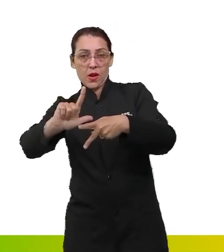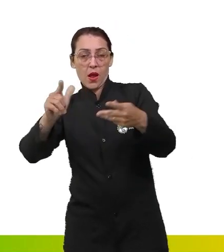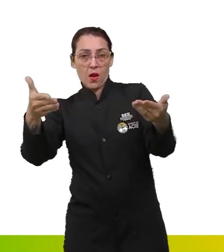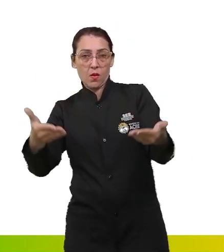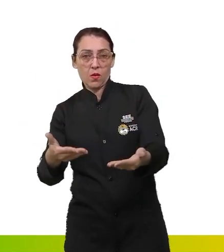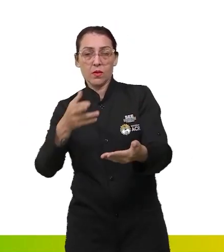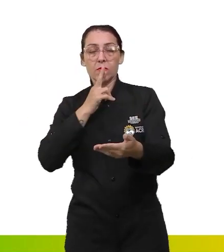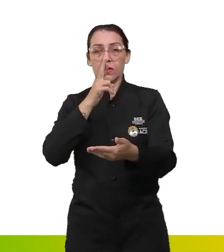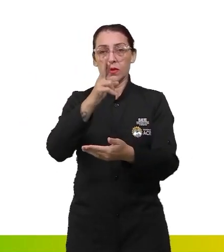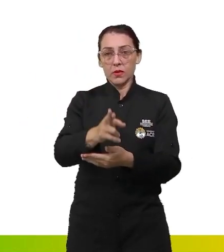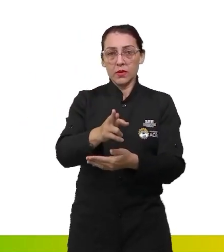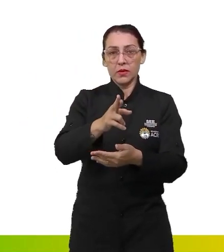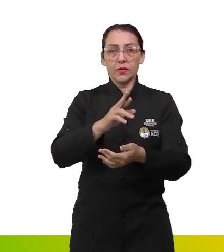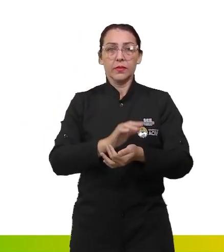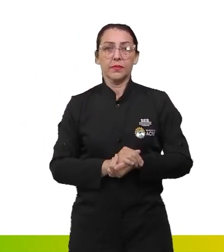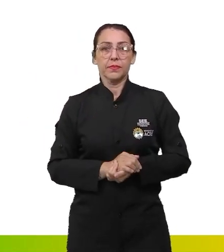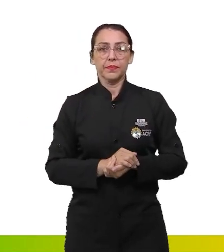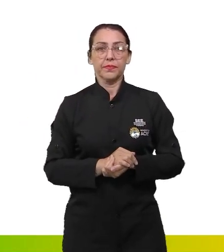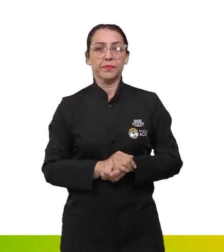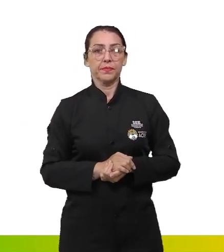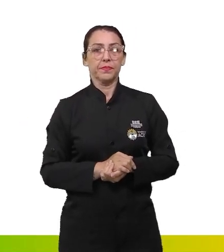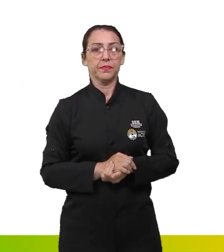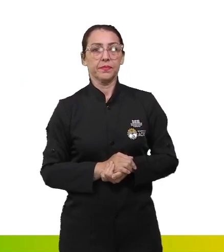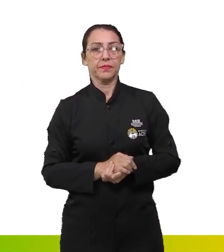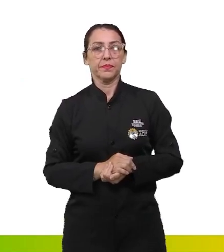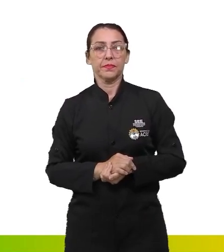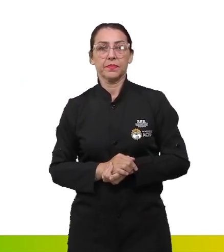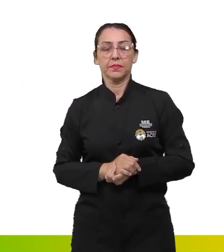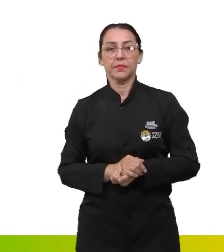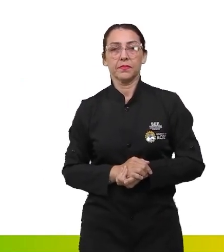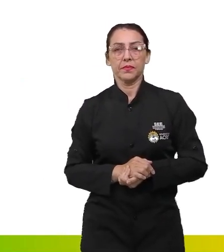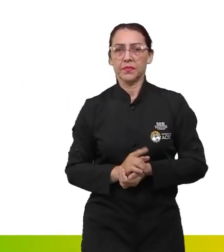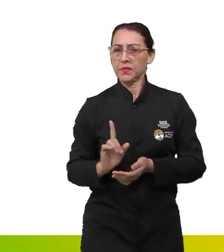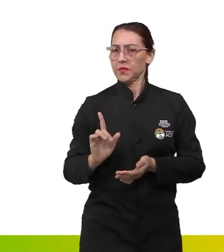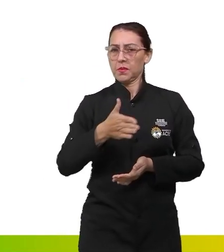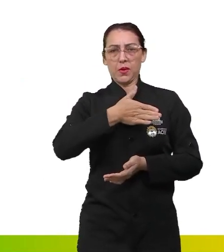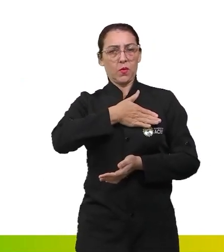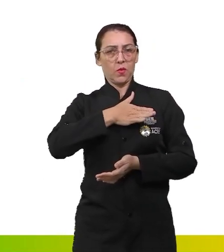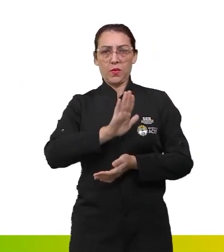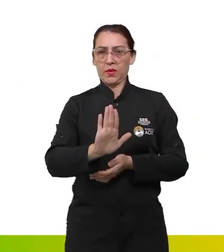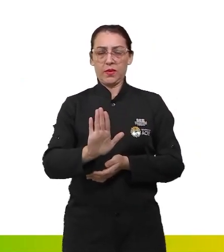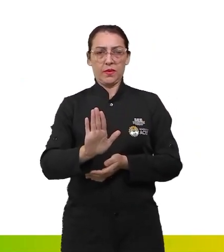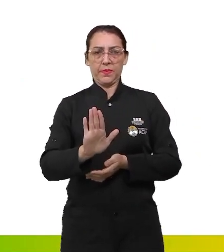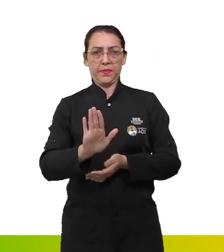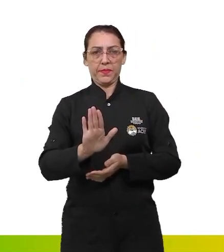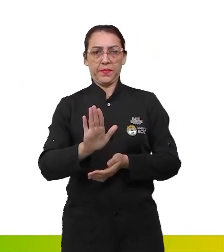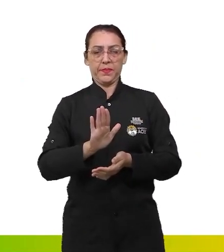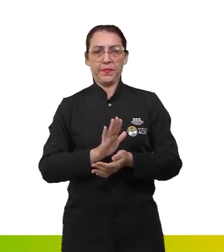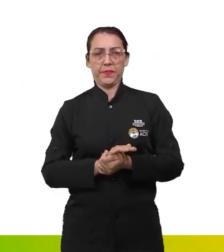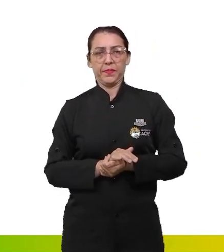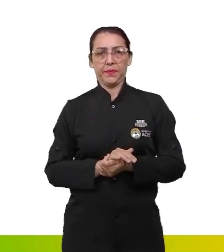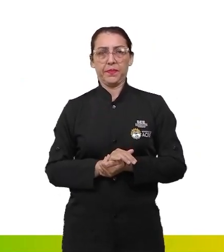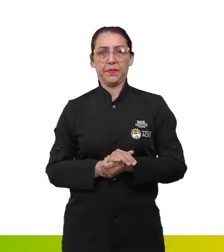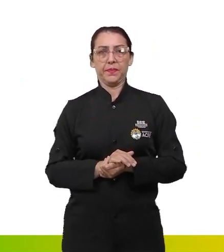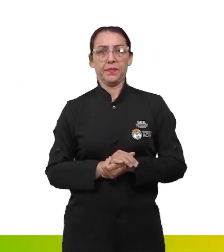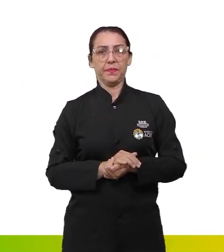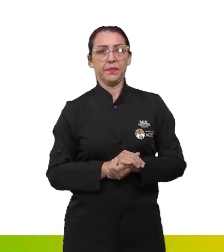respondendo. Você gosta do morango, seu Luiz? Agora eu vou responder, não me gusta. Não me gusta muito las